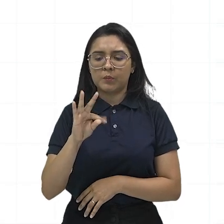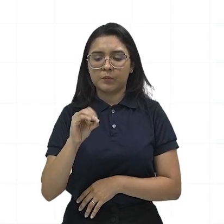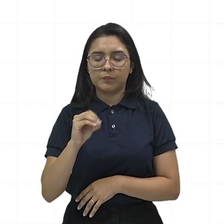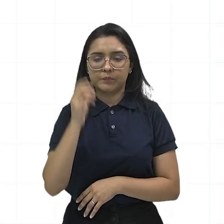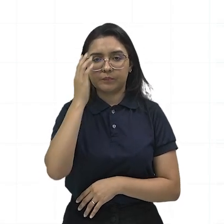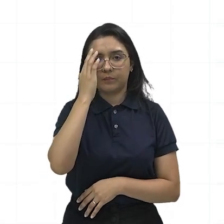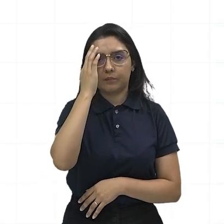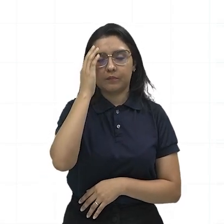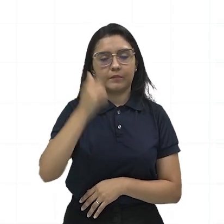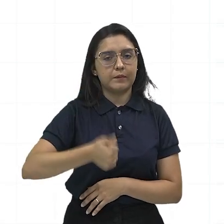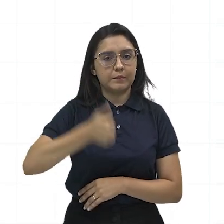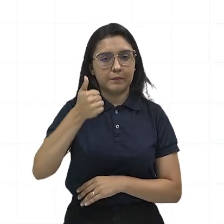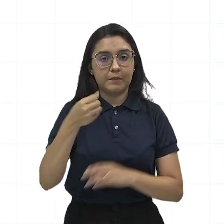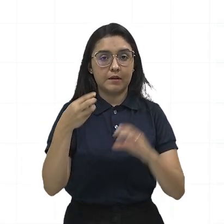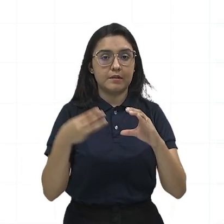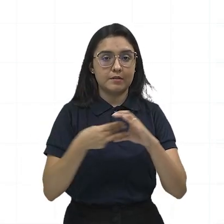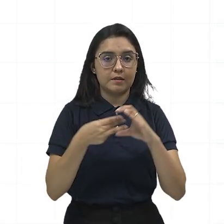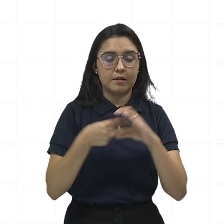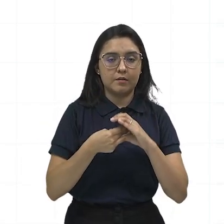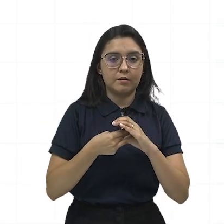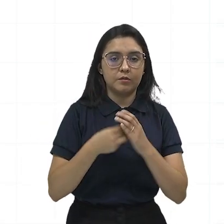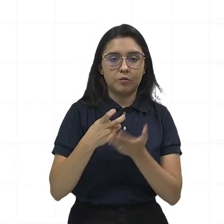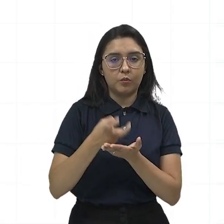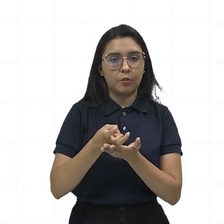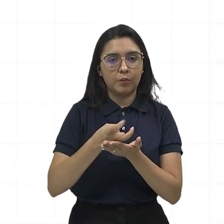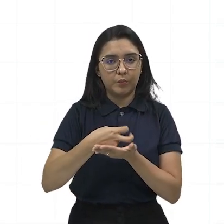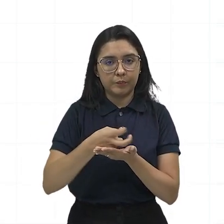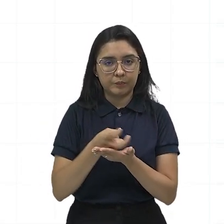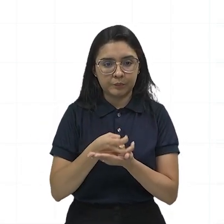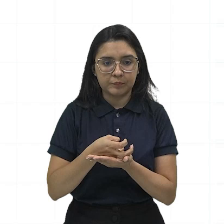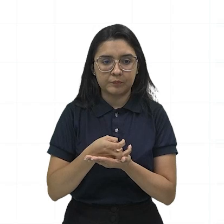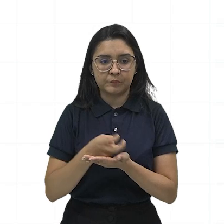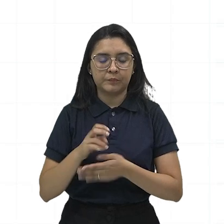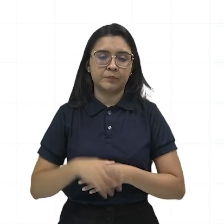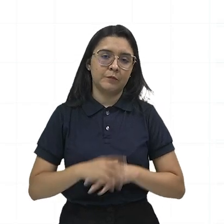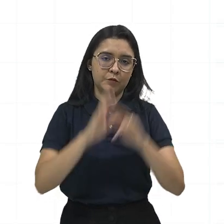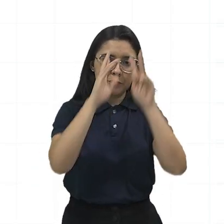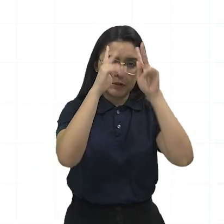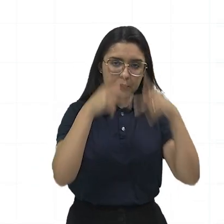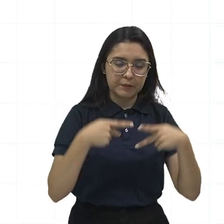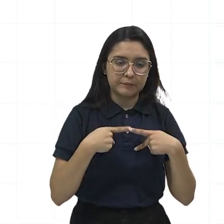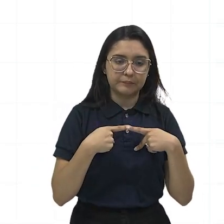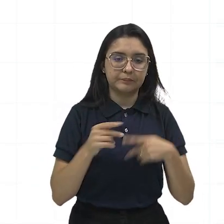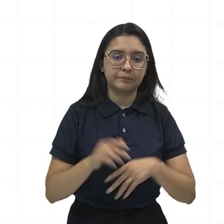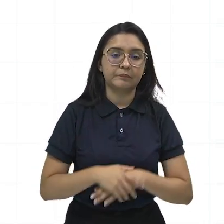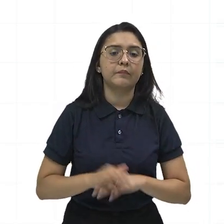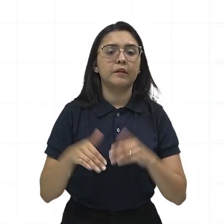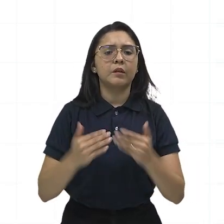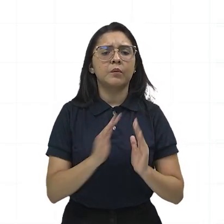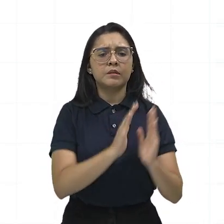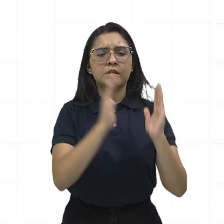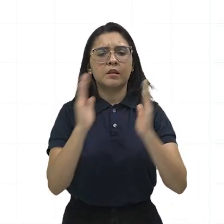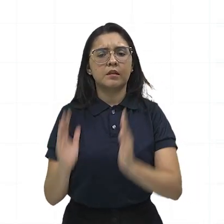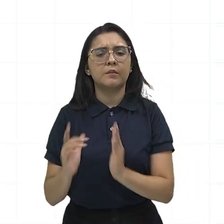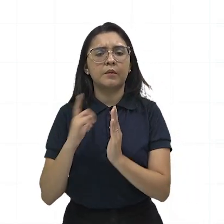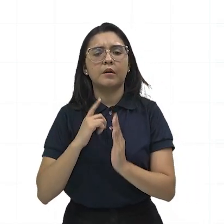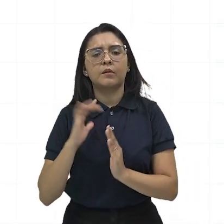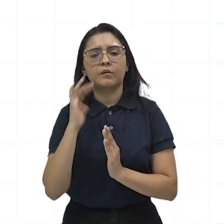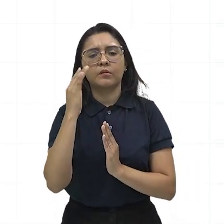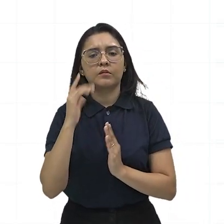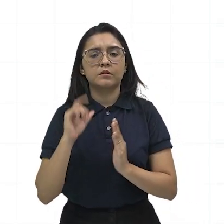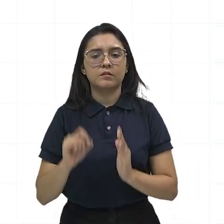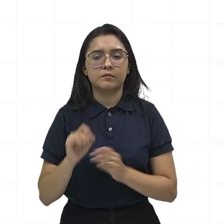célula do novo ser, né? Nesse caso aí, no nosso exemplo, o ser humano. Essa etapa costuma ocorrer